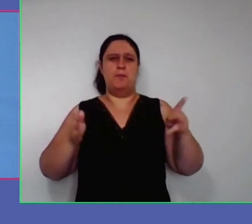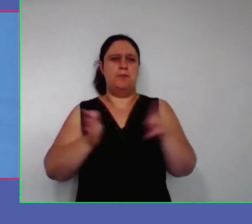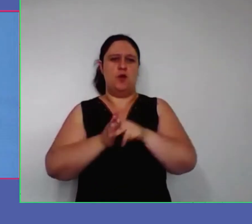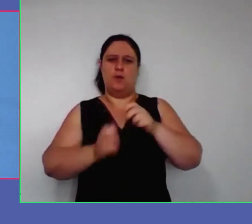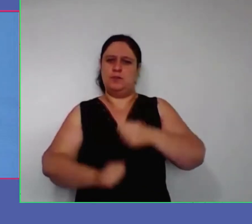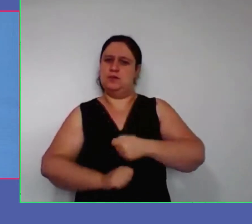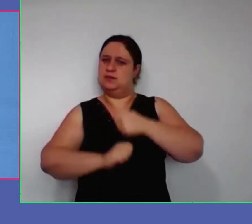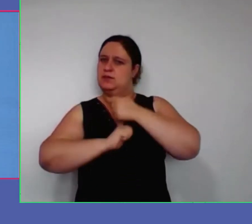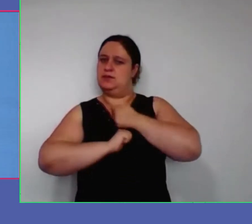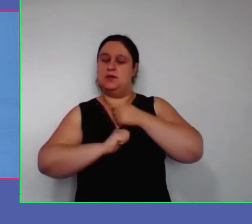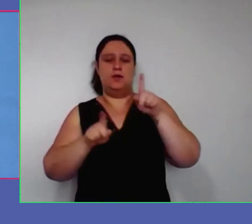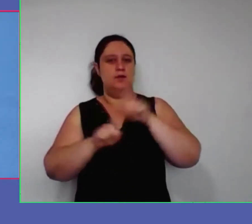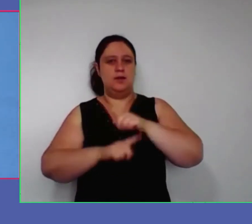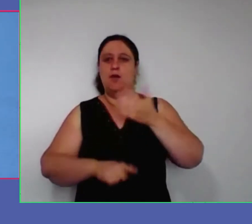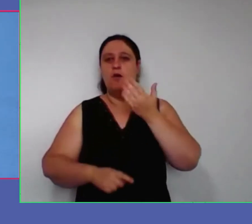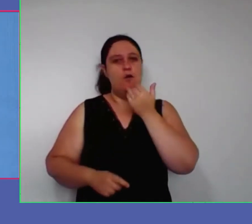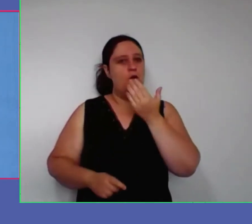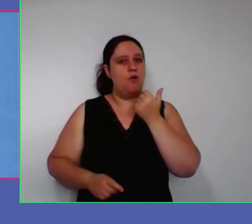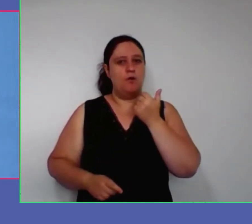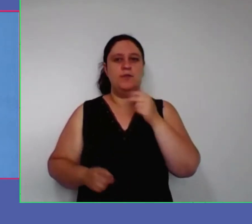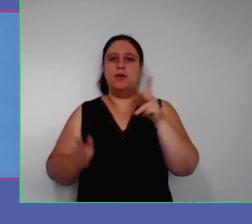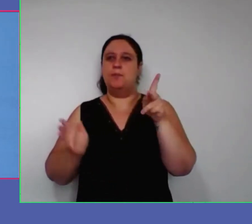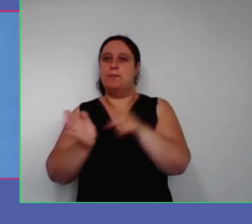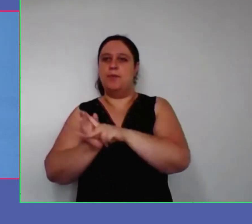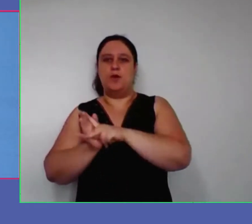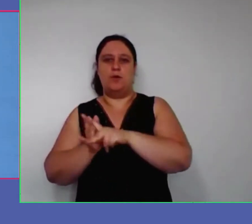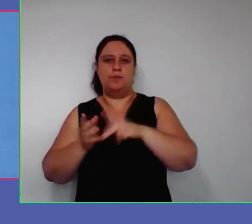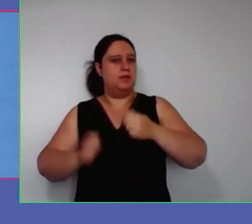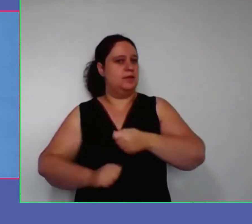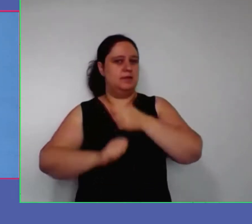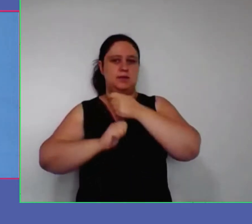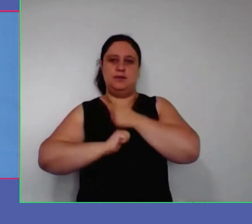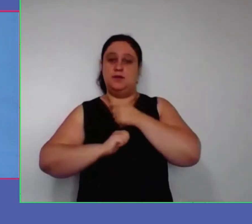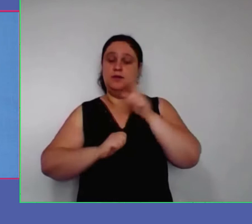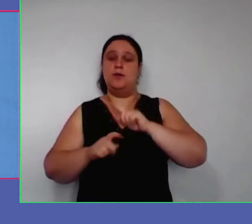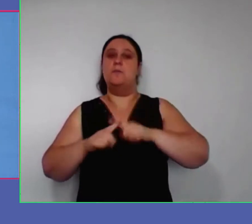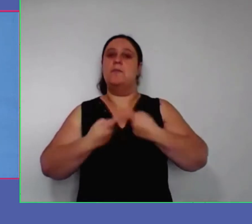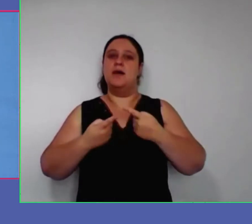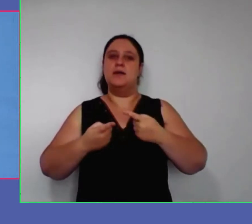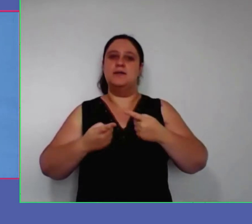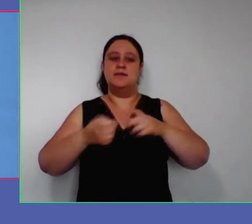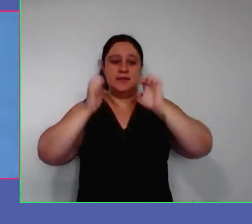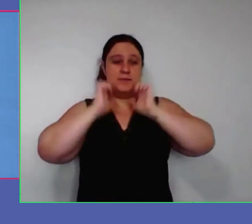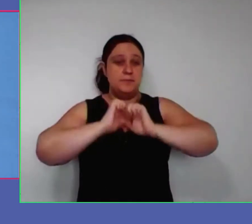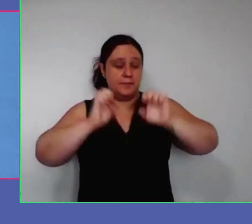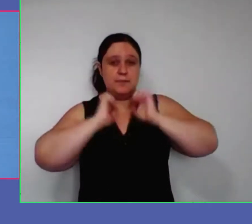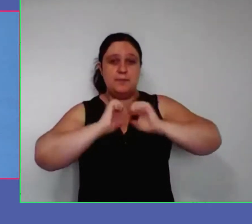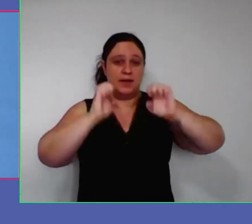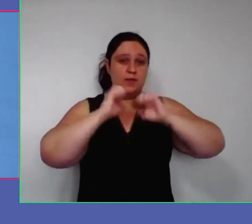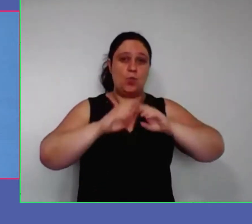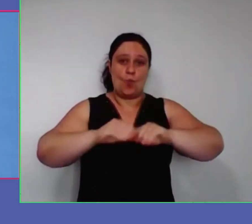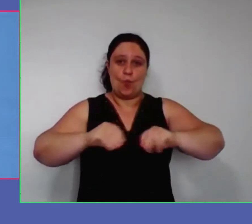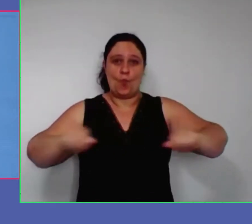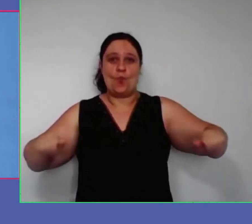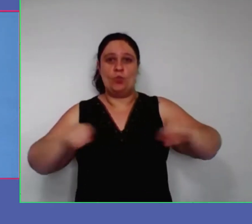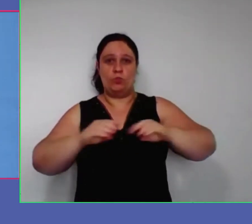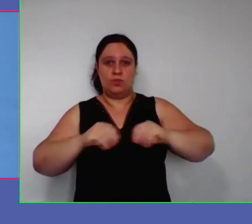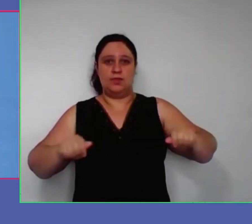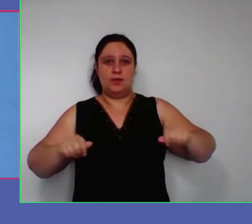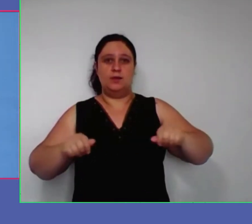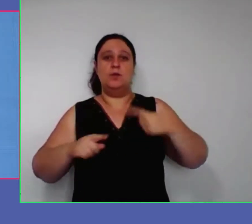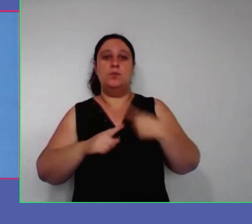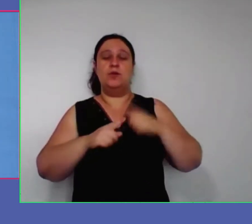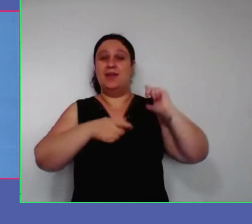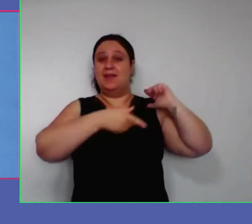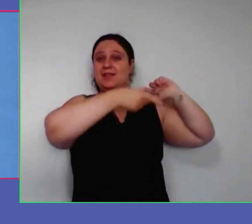do manjar dos sacerdotes, mas ele pregava no deserto para sair, né, de toda aquela tradição